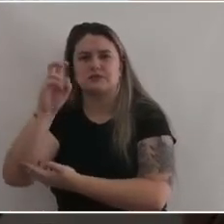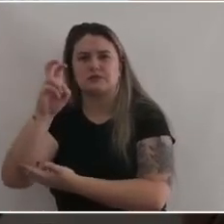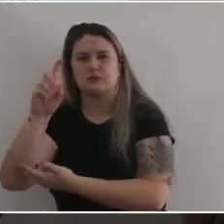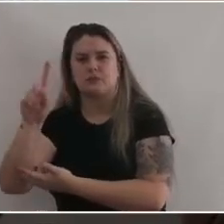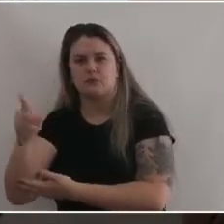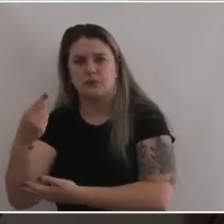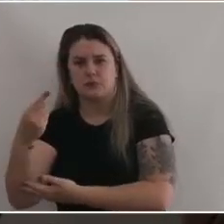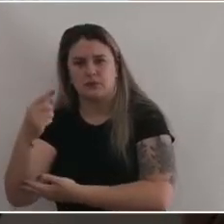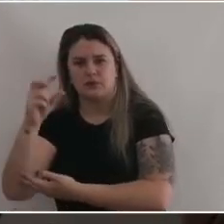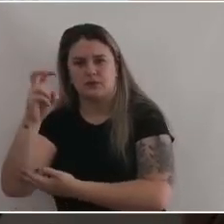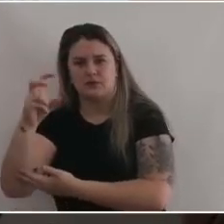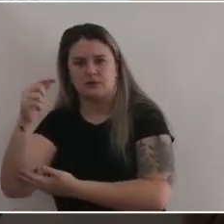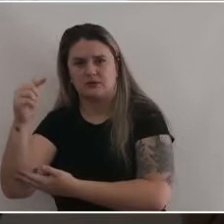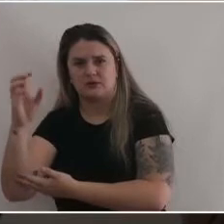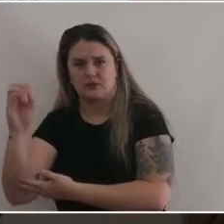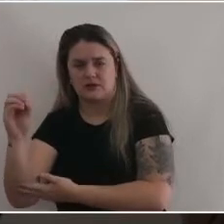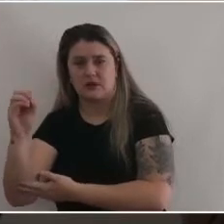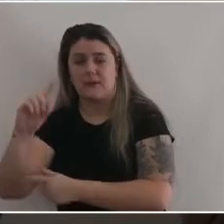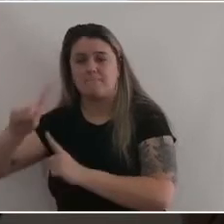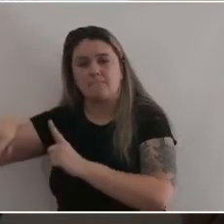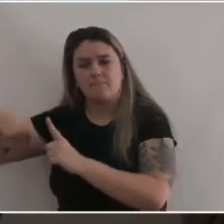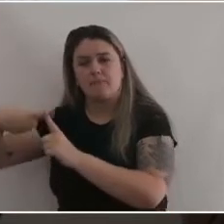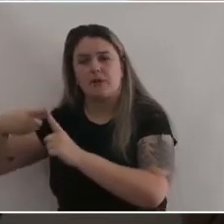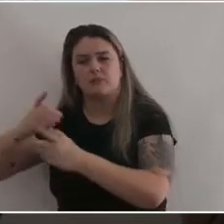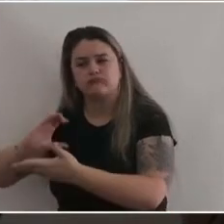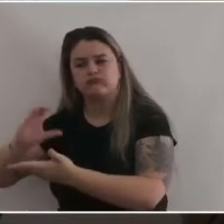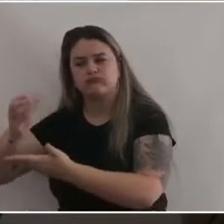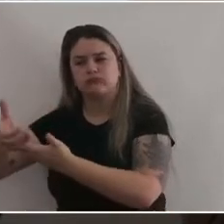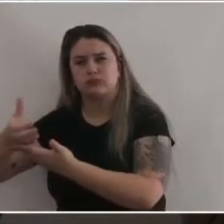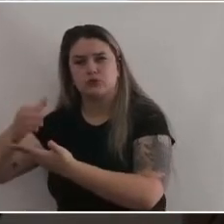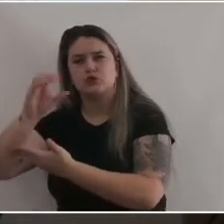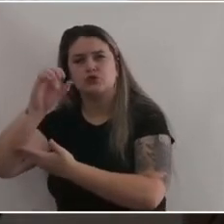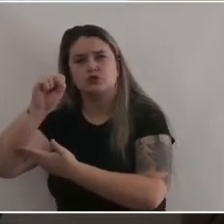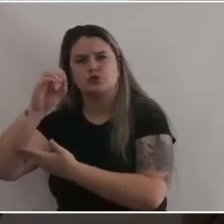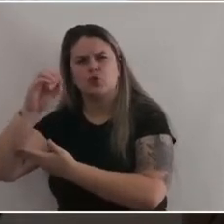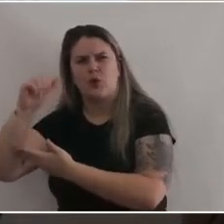105.570. Mais uma receita para o SUAS,